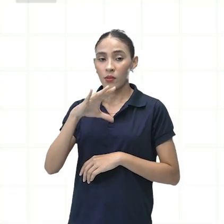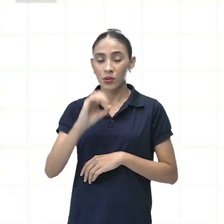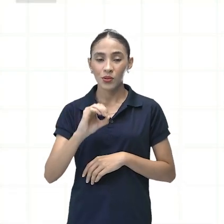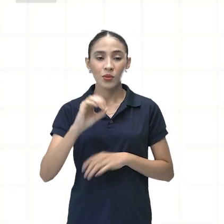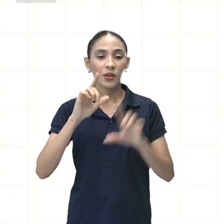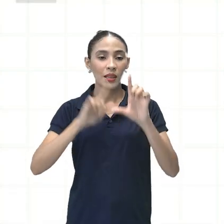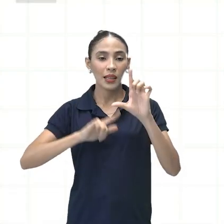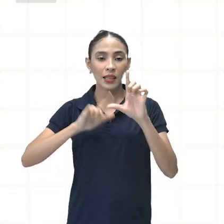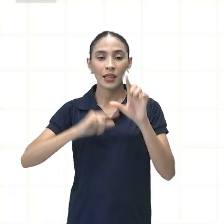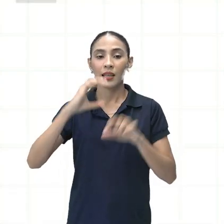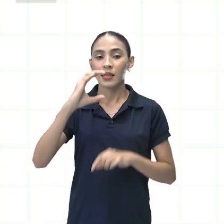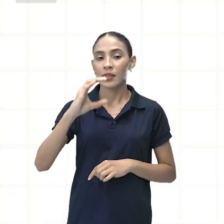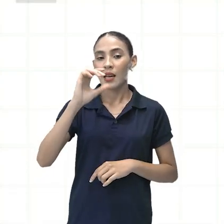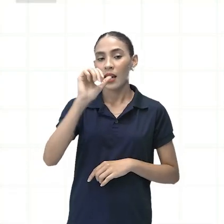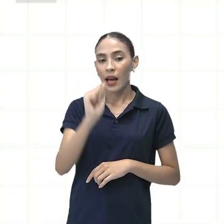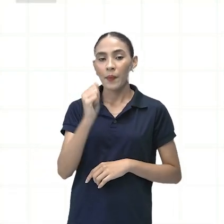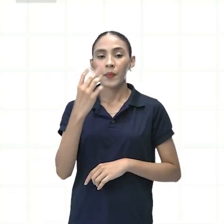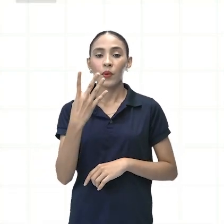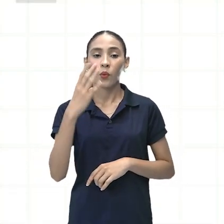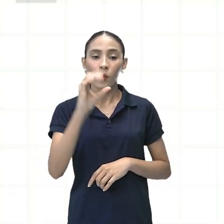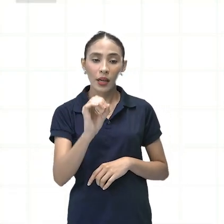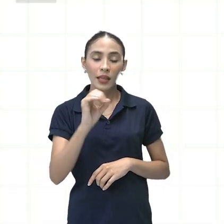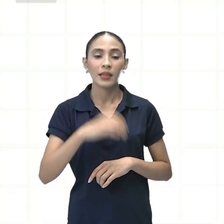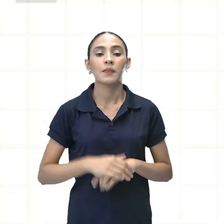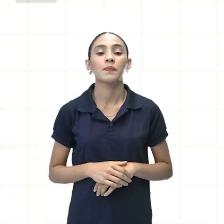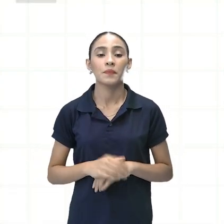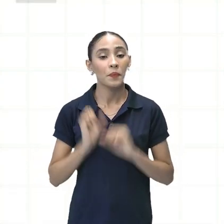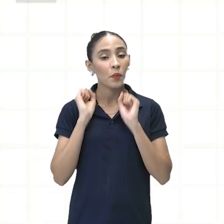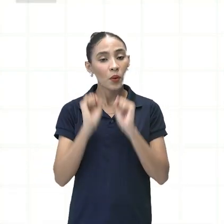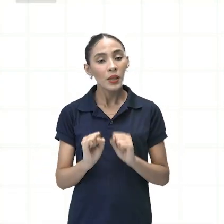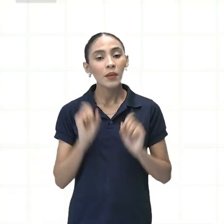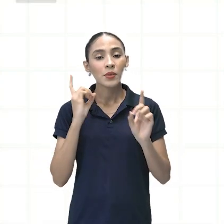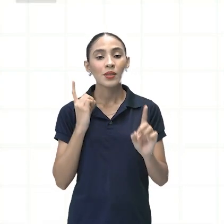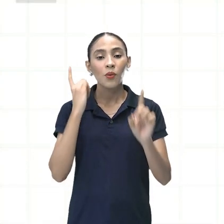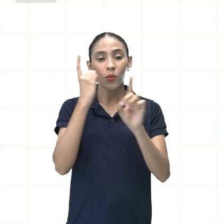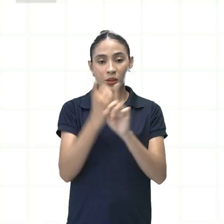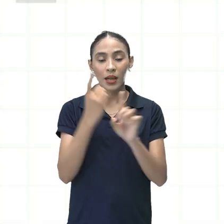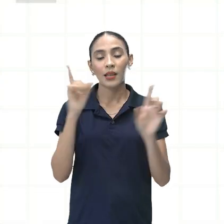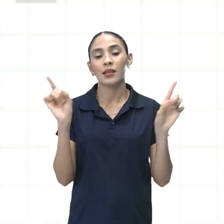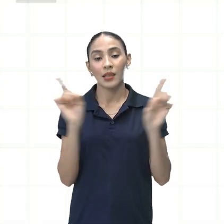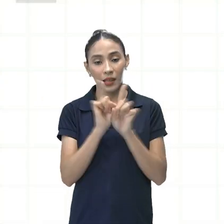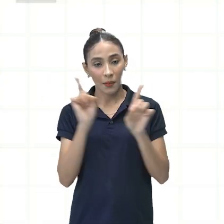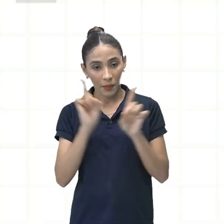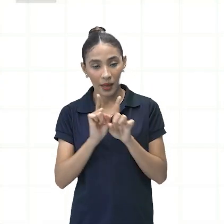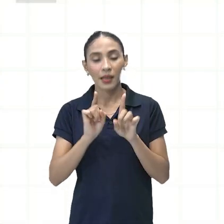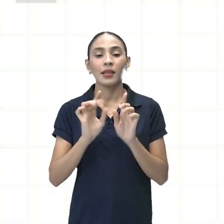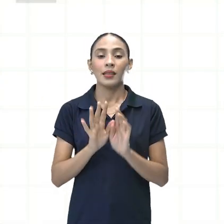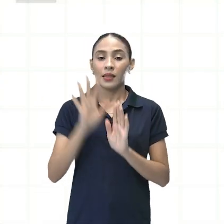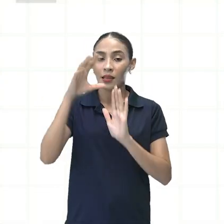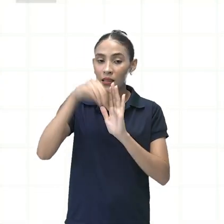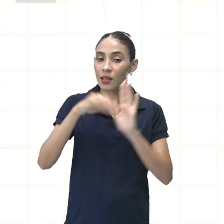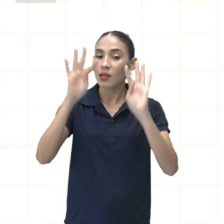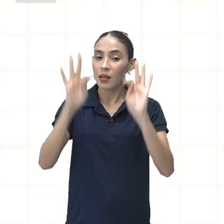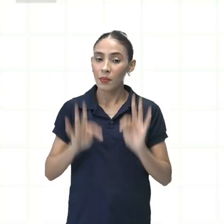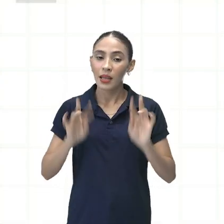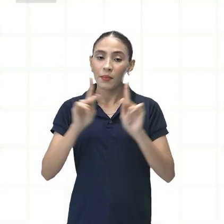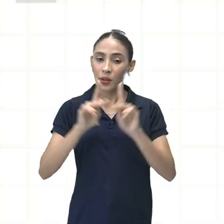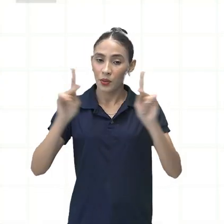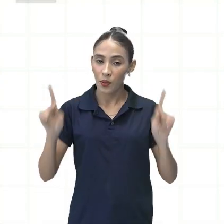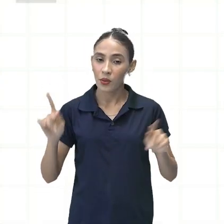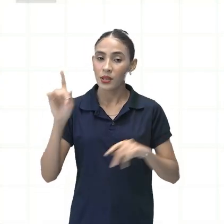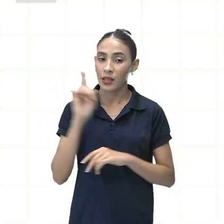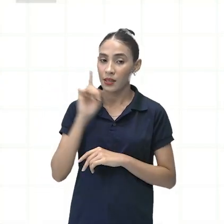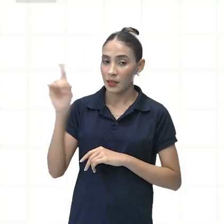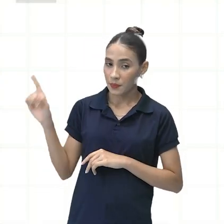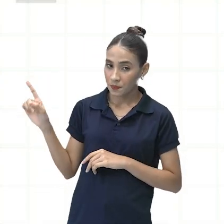uma unidade de massa atômica igual a 40, podemos identificá-la ela também lá na tabela periódica, vejam vocês